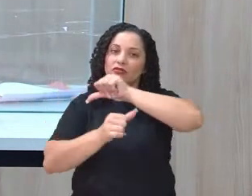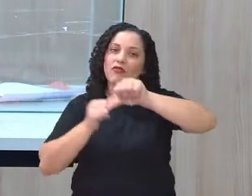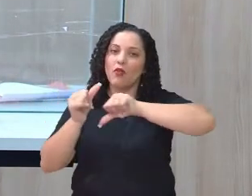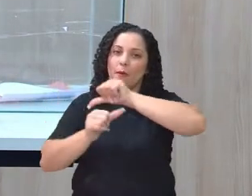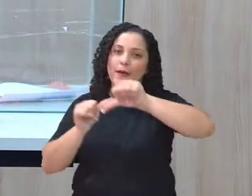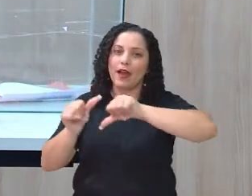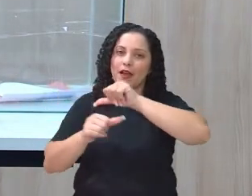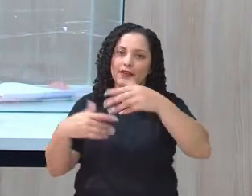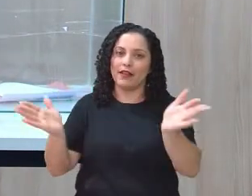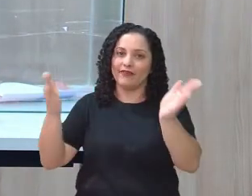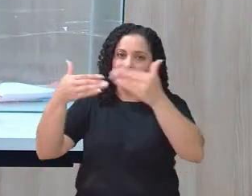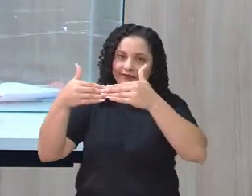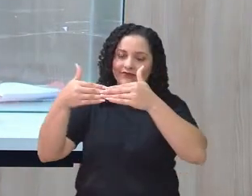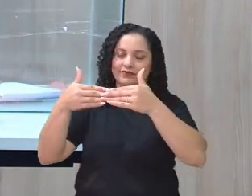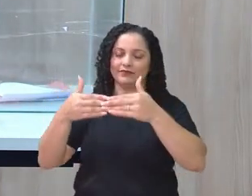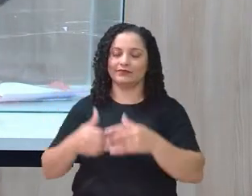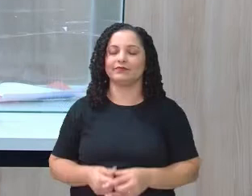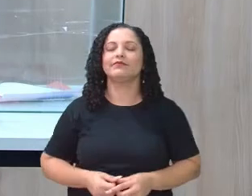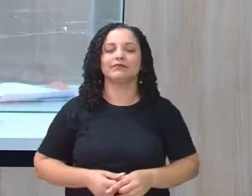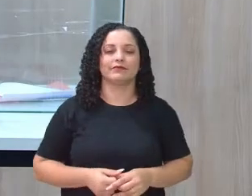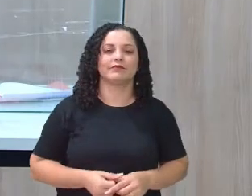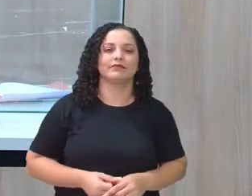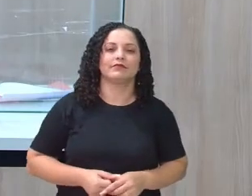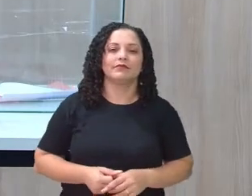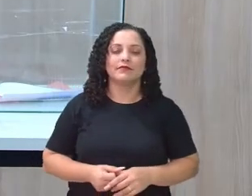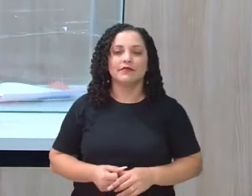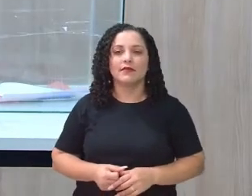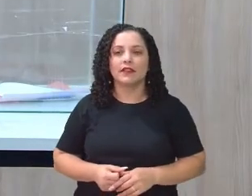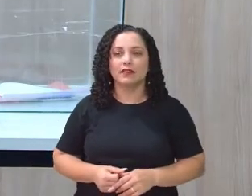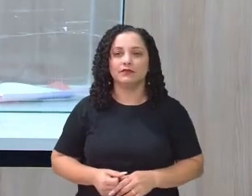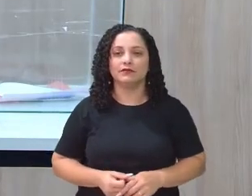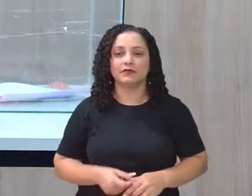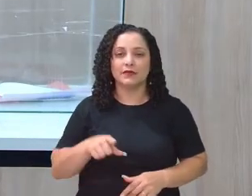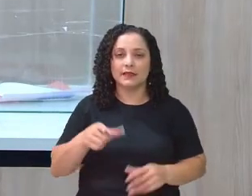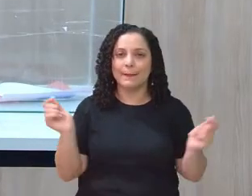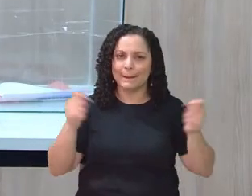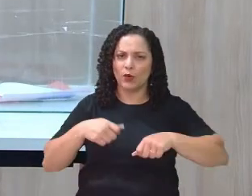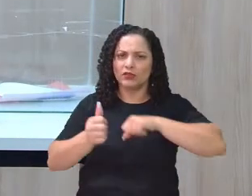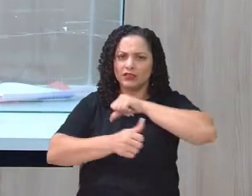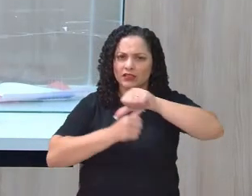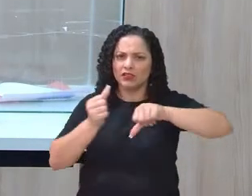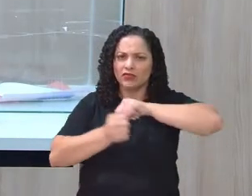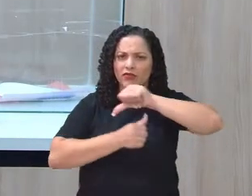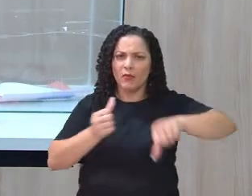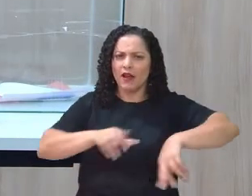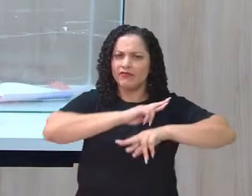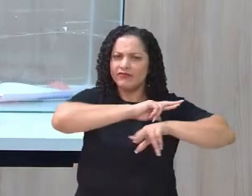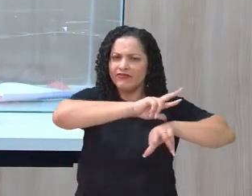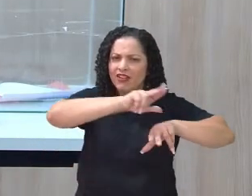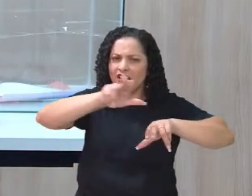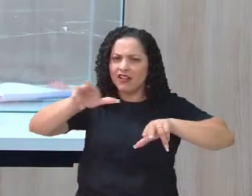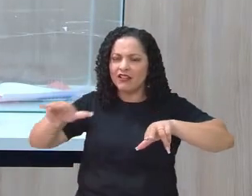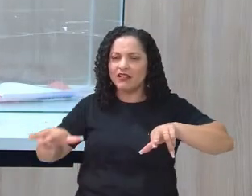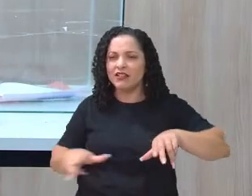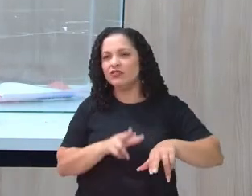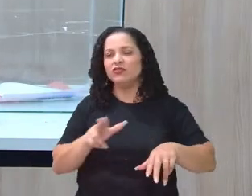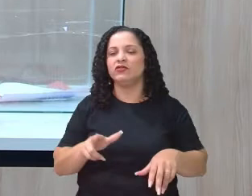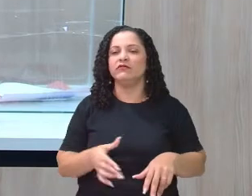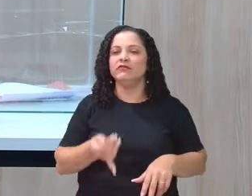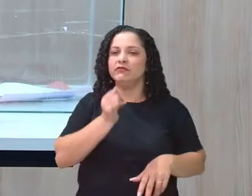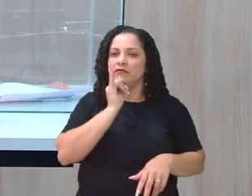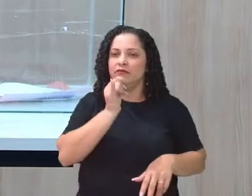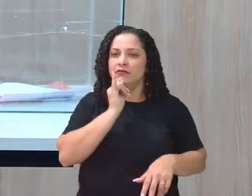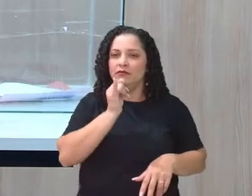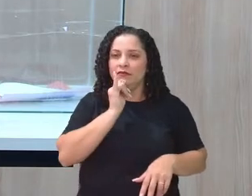numa linha poligonal fechada. E aí você pode transformar essa linha poligonal aí de várias formas, tá bom? Você pode